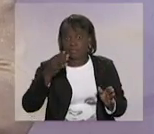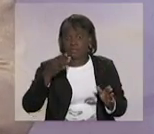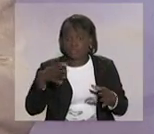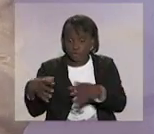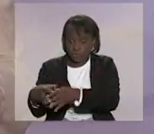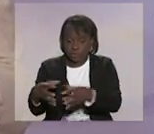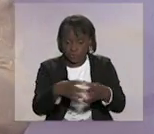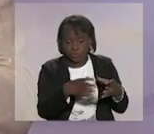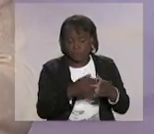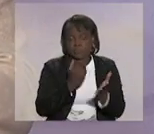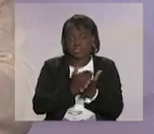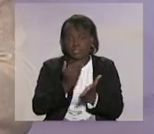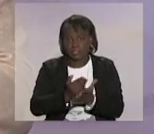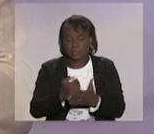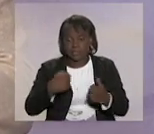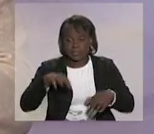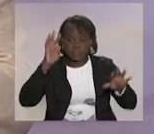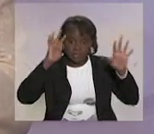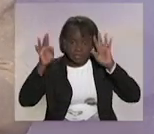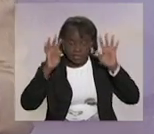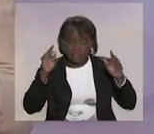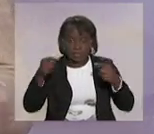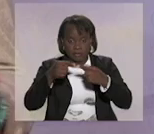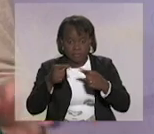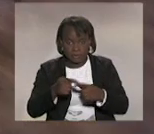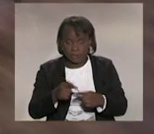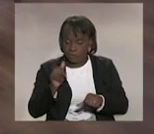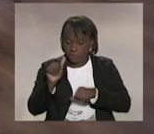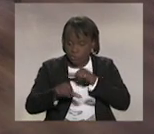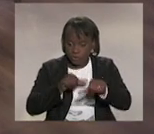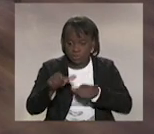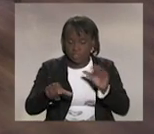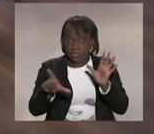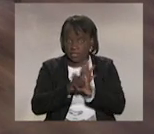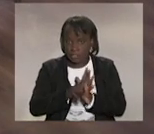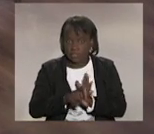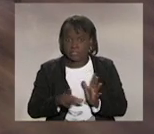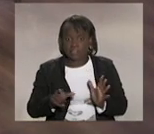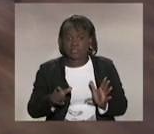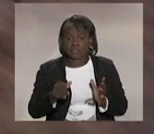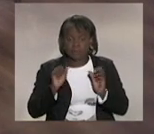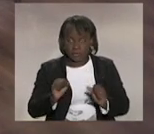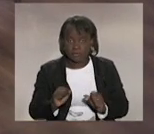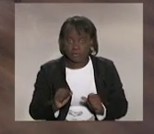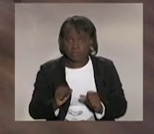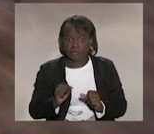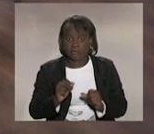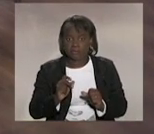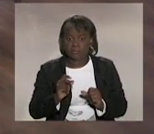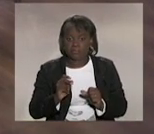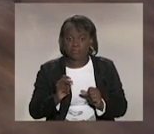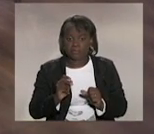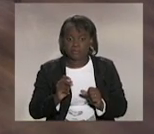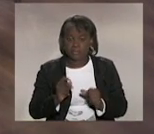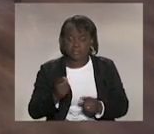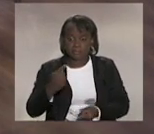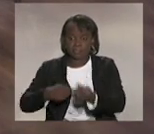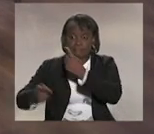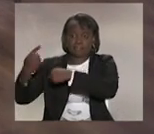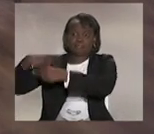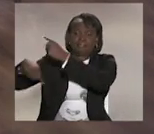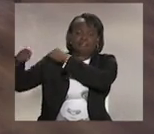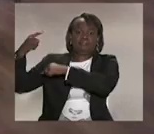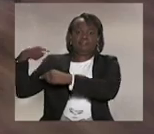abertas para esses grupos. Então, é bom pensar exatamente nisso, essas mudanças de legislação que podem, na verdade, trazer